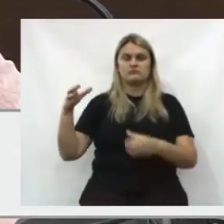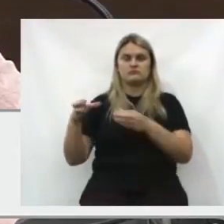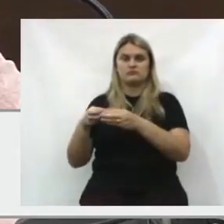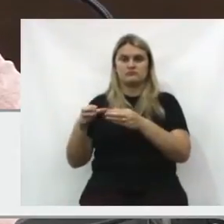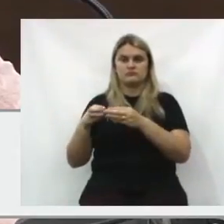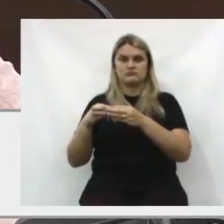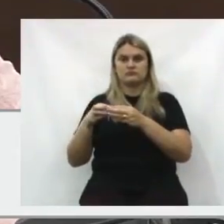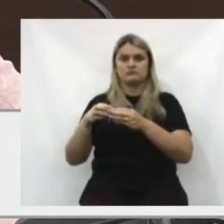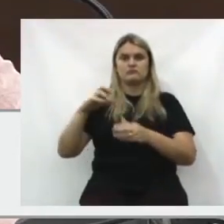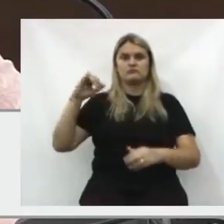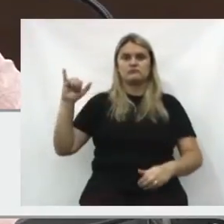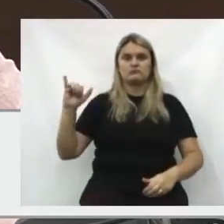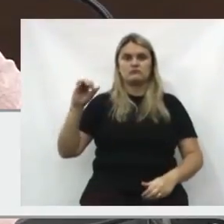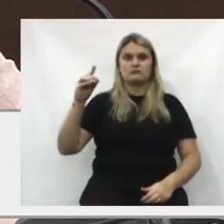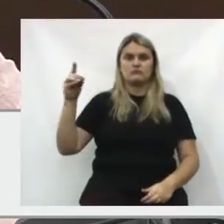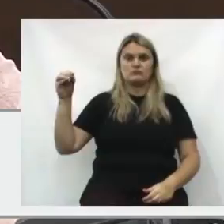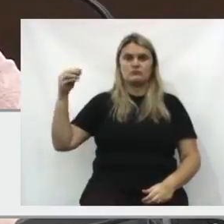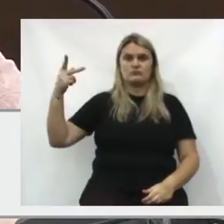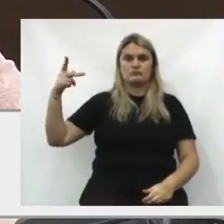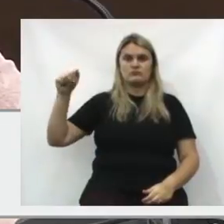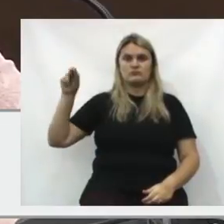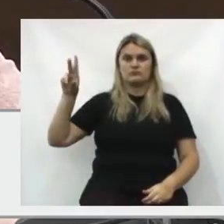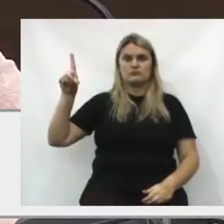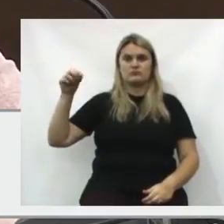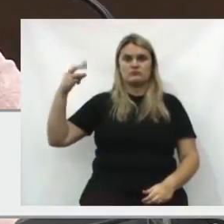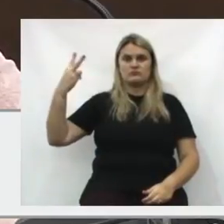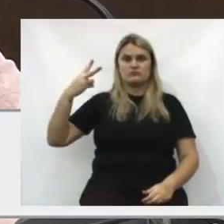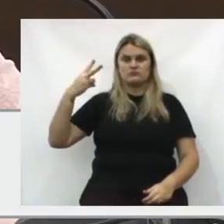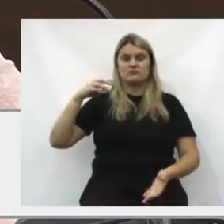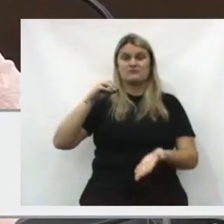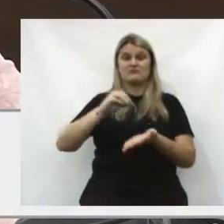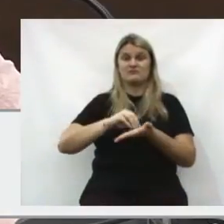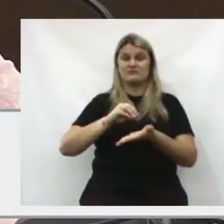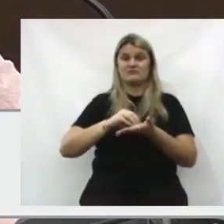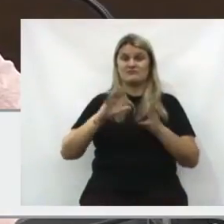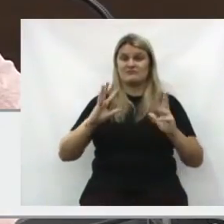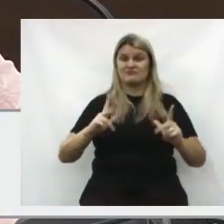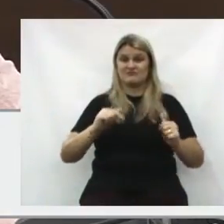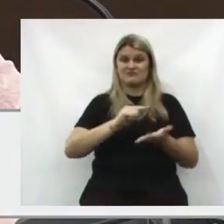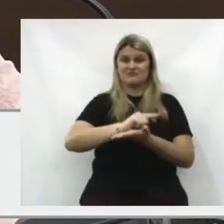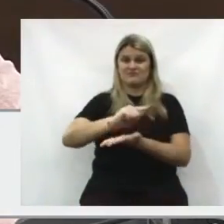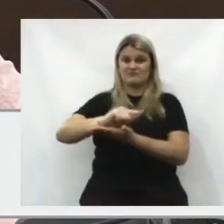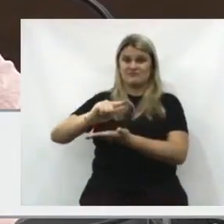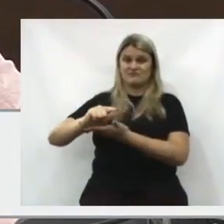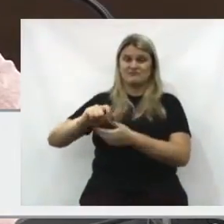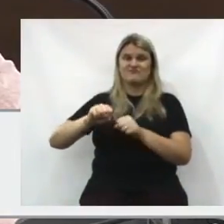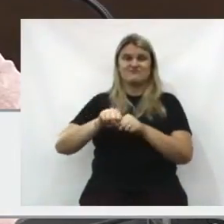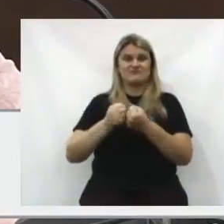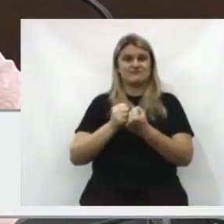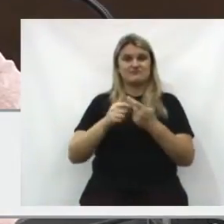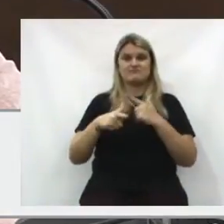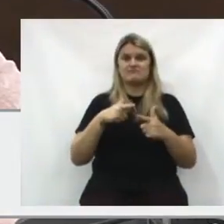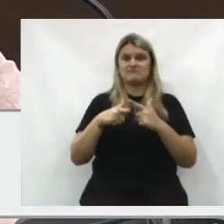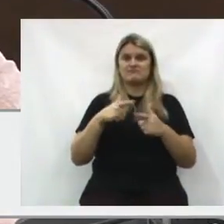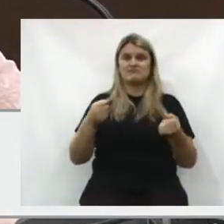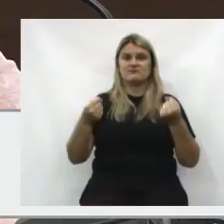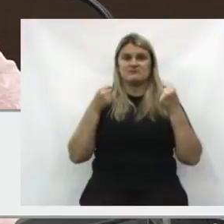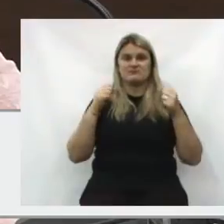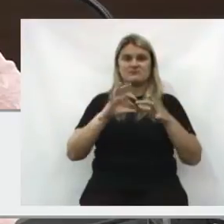Paulo II. Justificativa: a falta de limpeza destas áreas públicas está